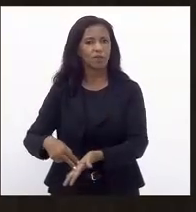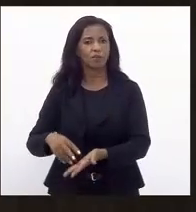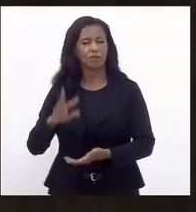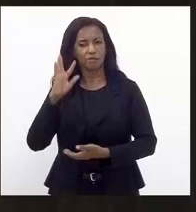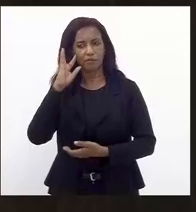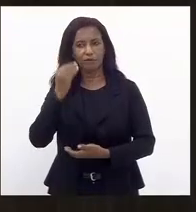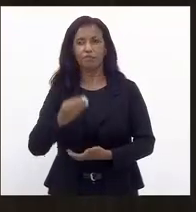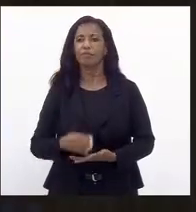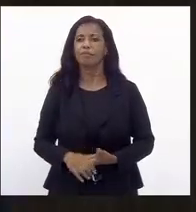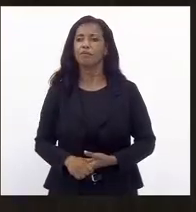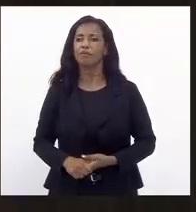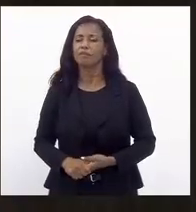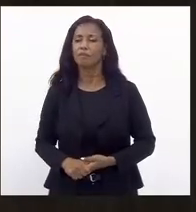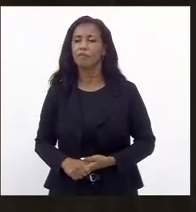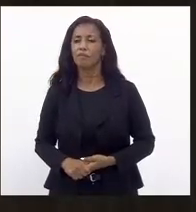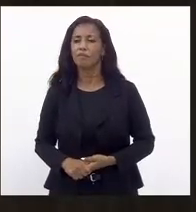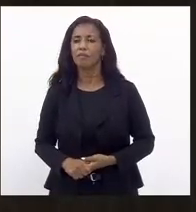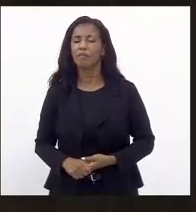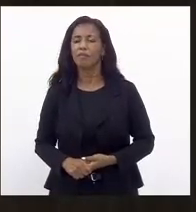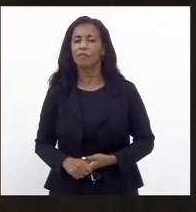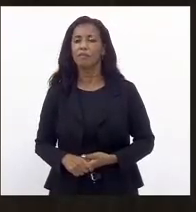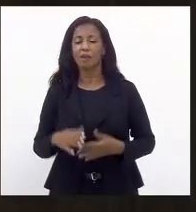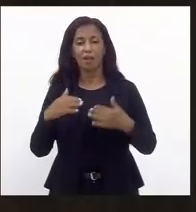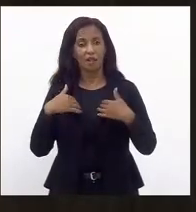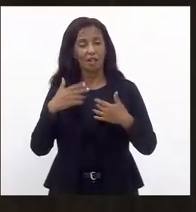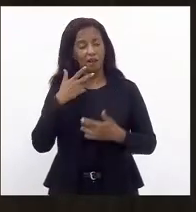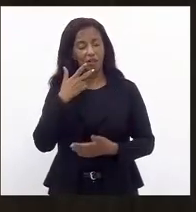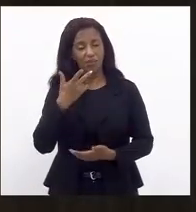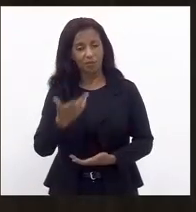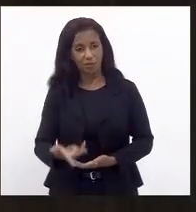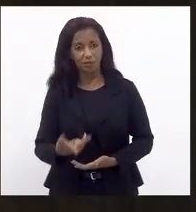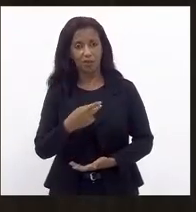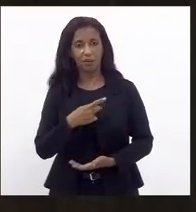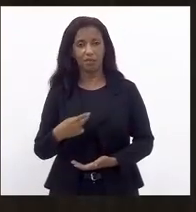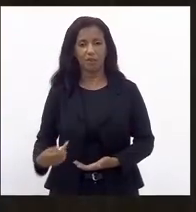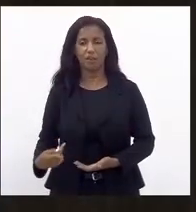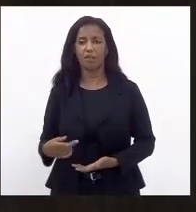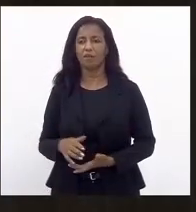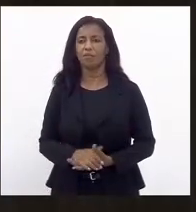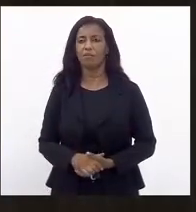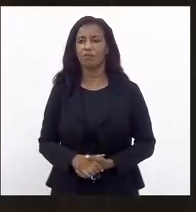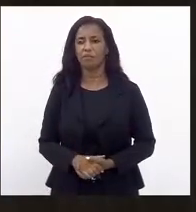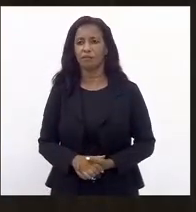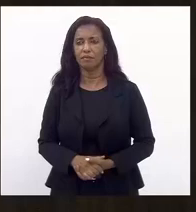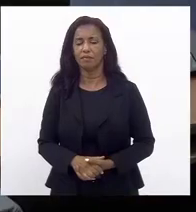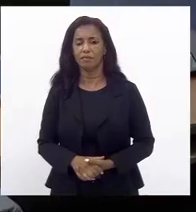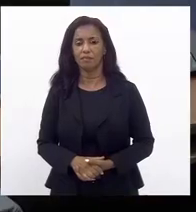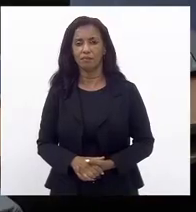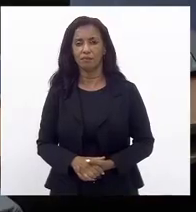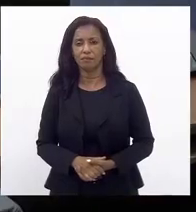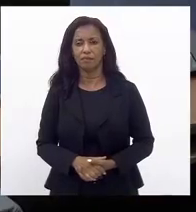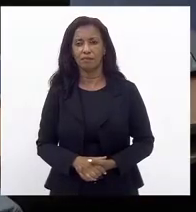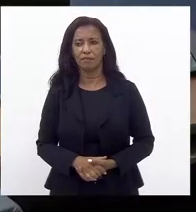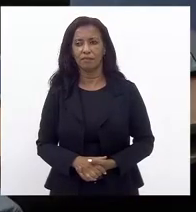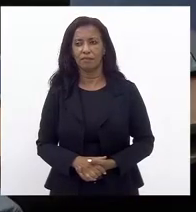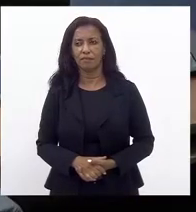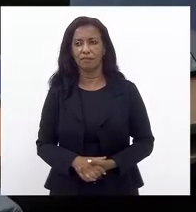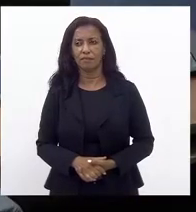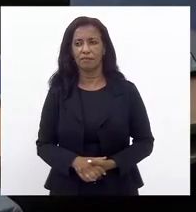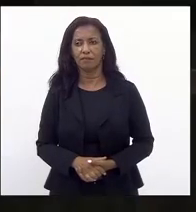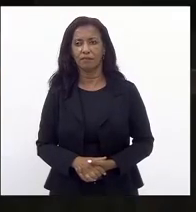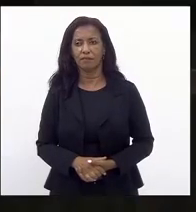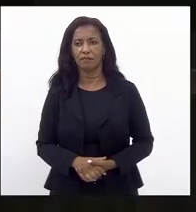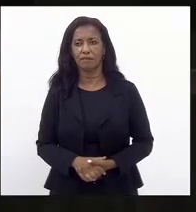decisões então era essas considerações presidente que eu gostaria de fazer muito obrigado obrigado Deputado